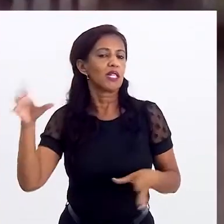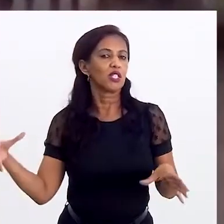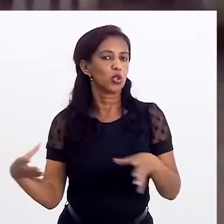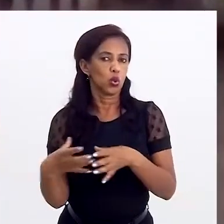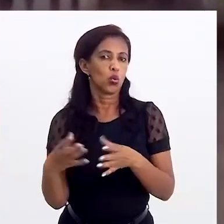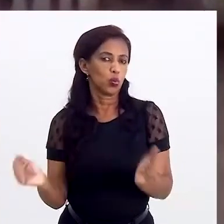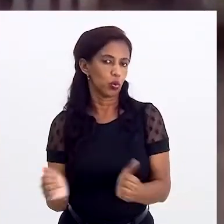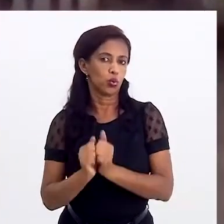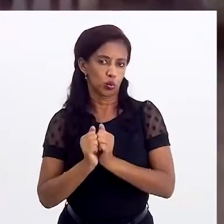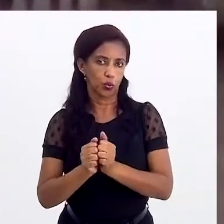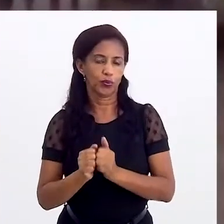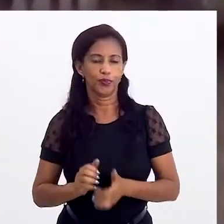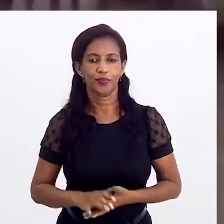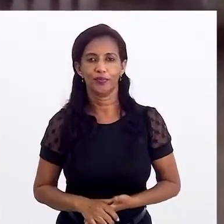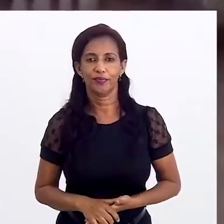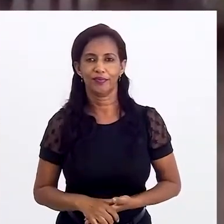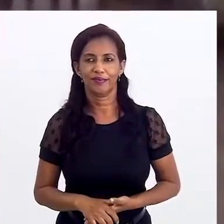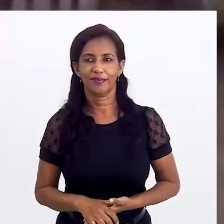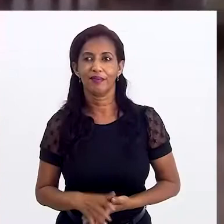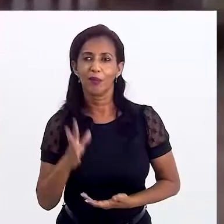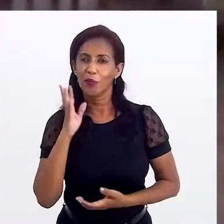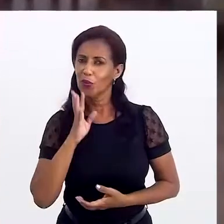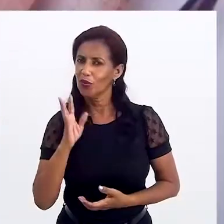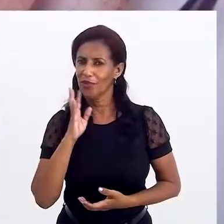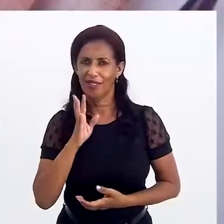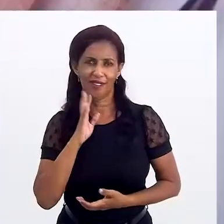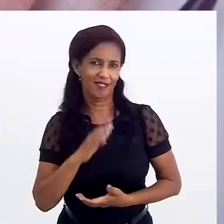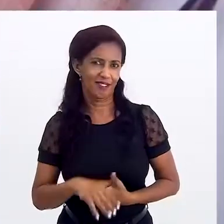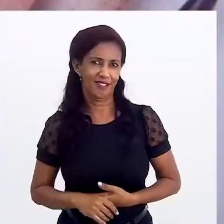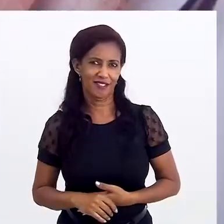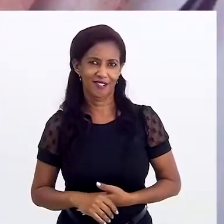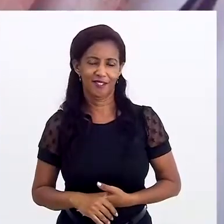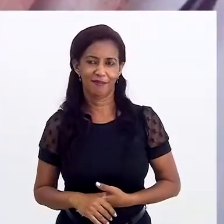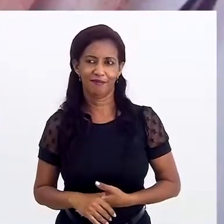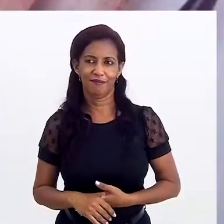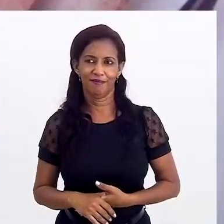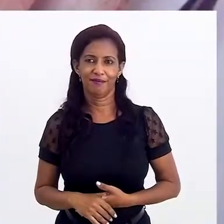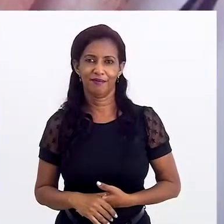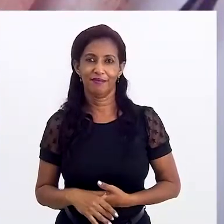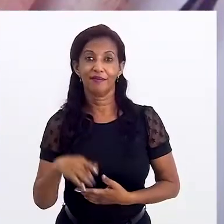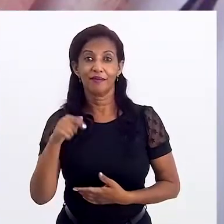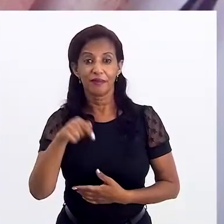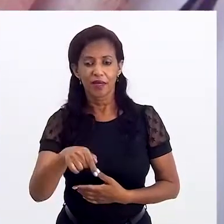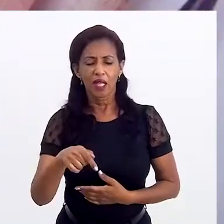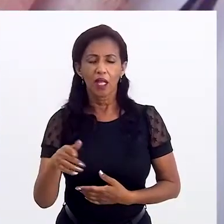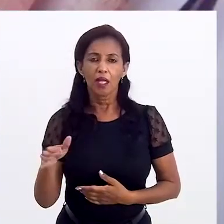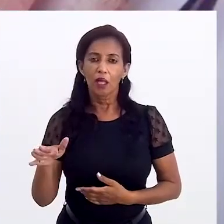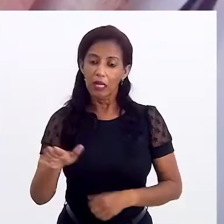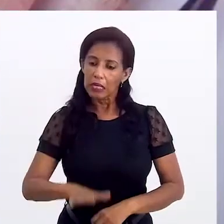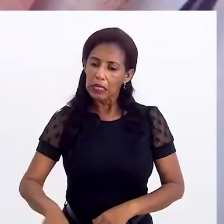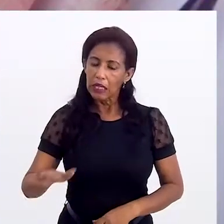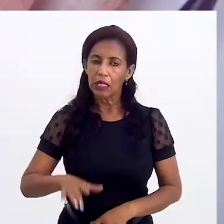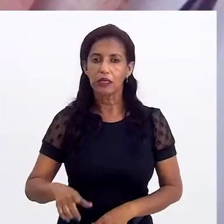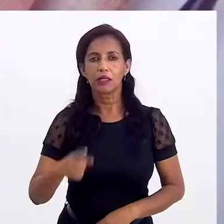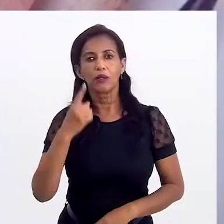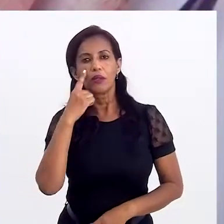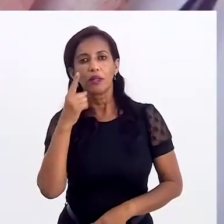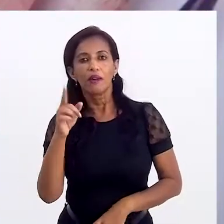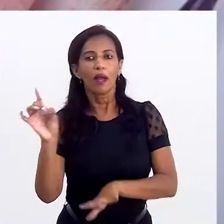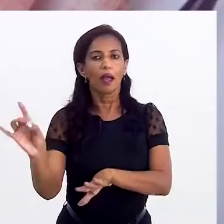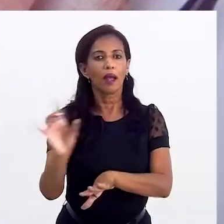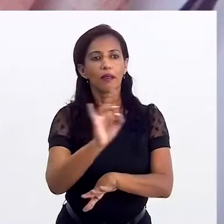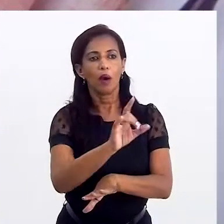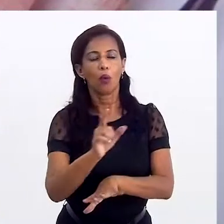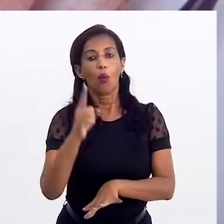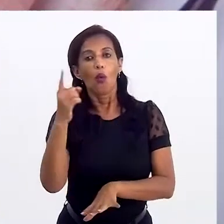ideia de grupo, sempre os dois juntos. Ah, muito bacana isso. Nessa parte ainda da infância, eu queria ouvir de cada